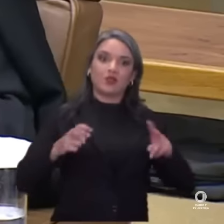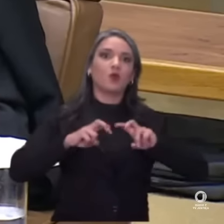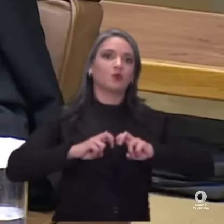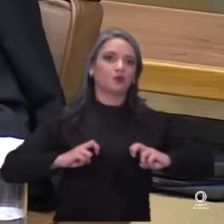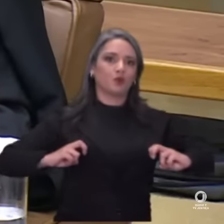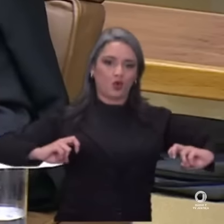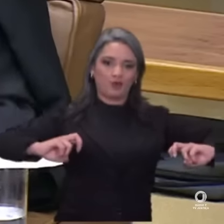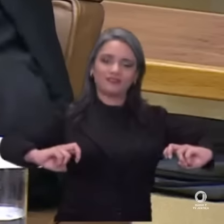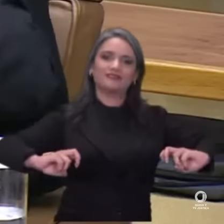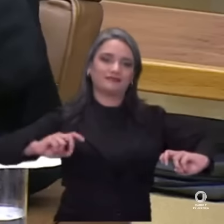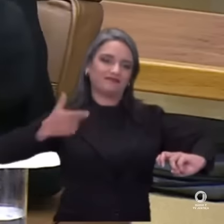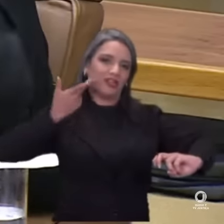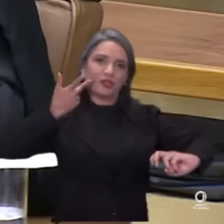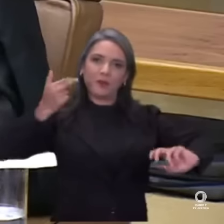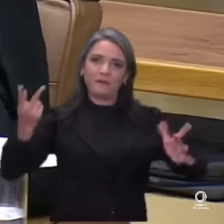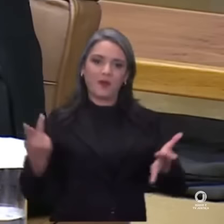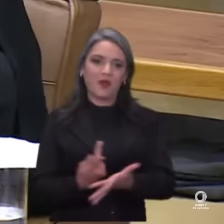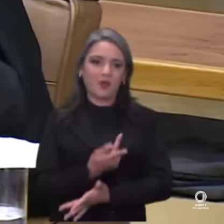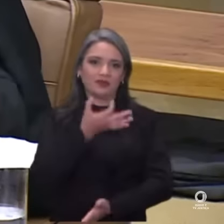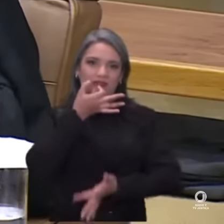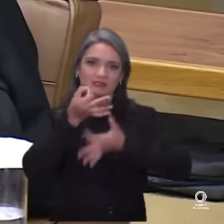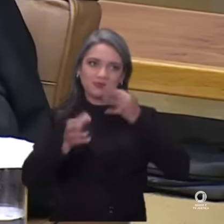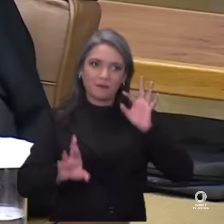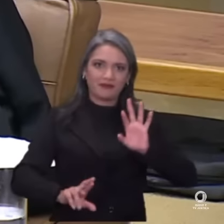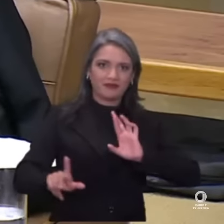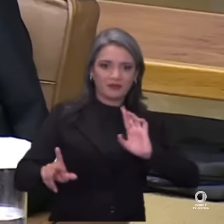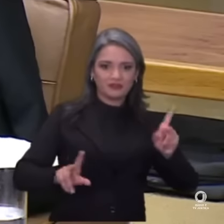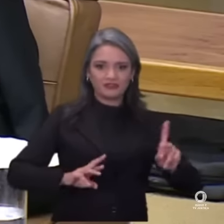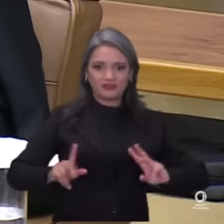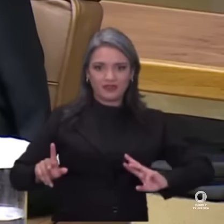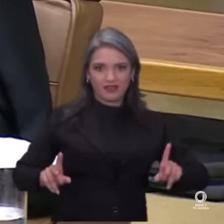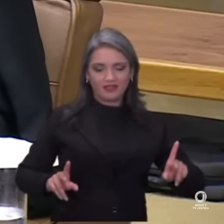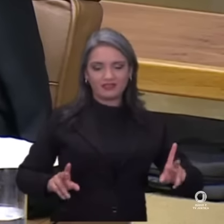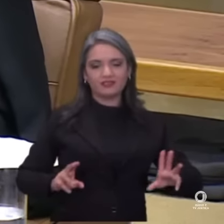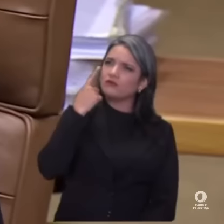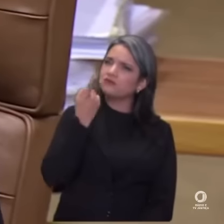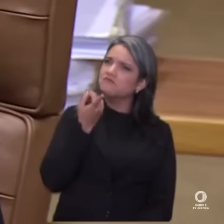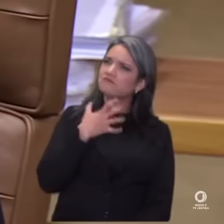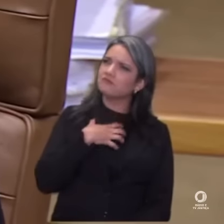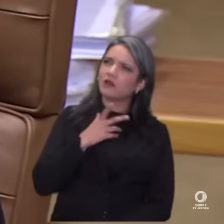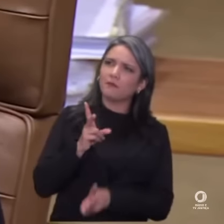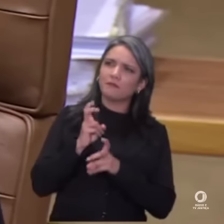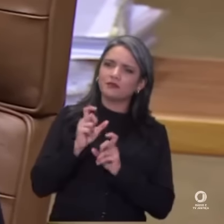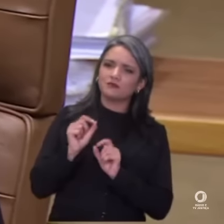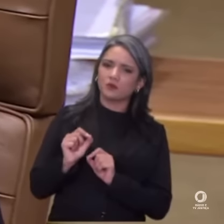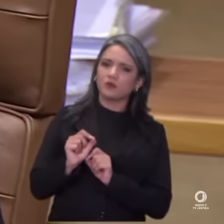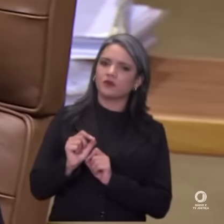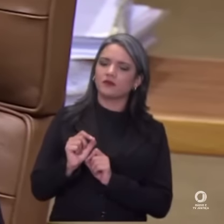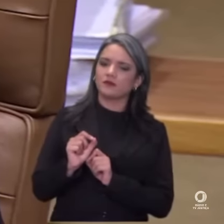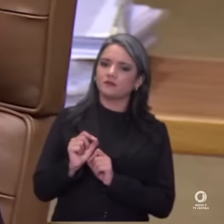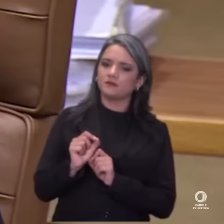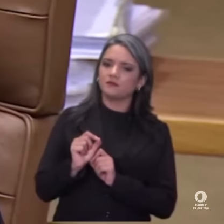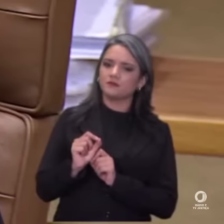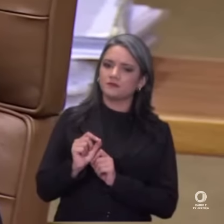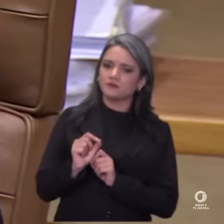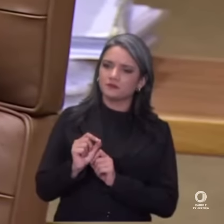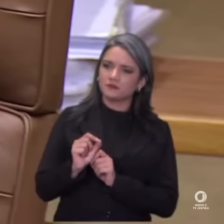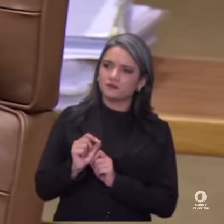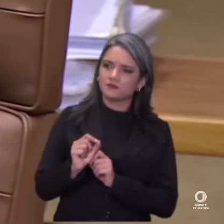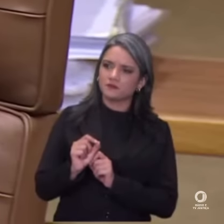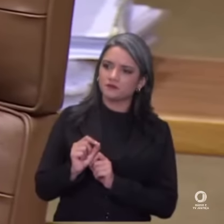que haja dissonâncias, porque é isso que constrói a legitimação pelo procedimento. Nós temos que